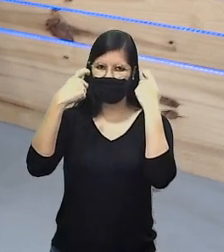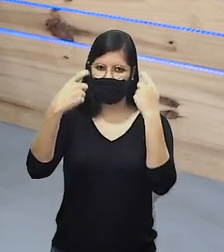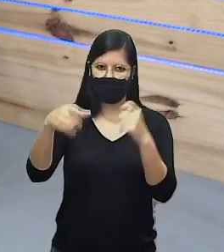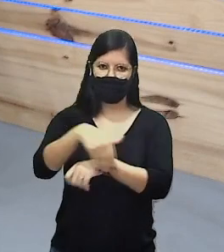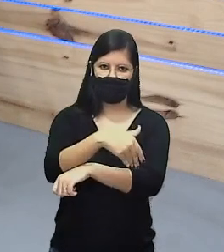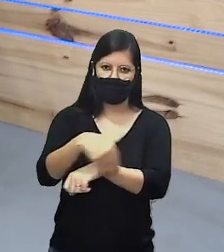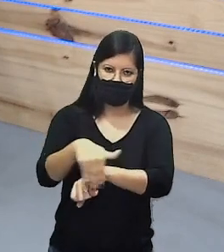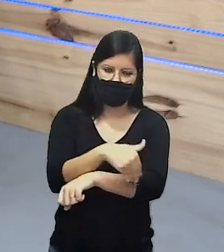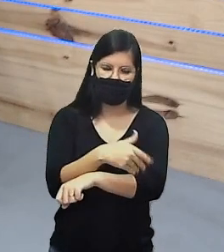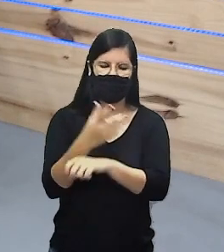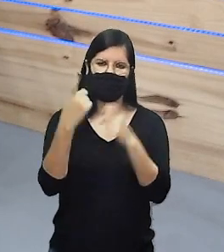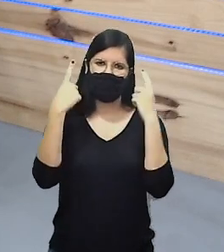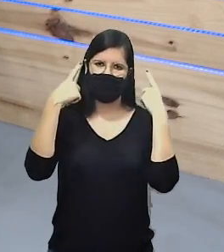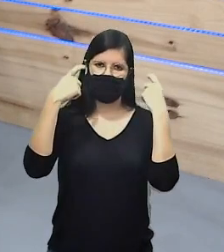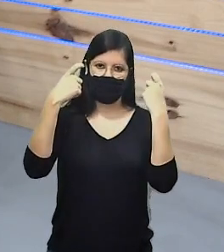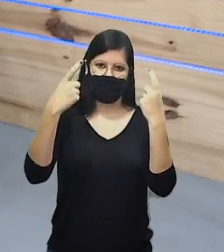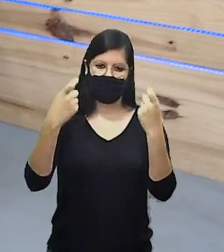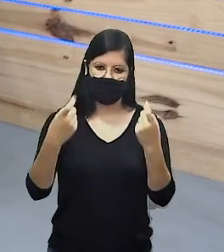rua, violência